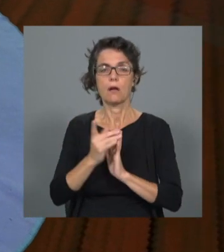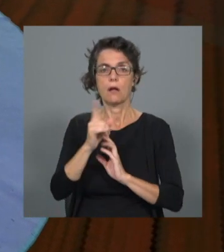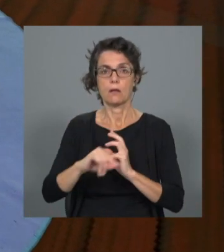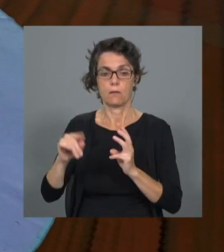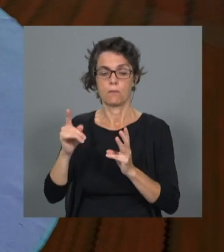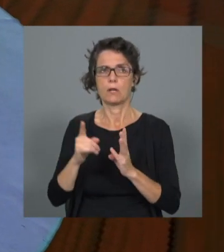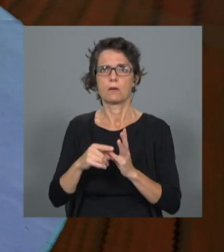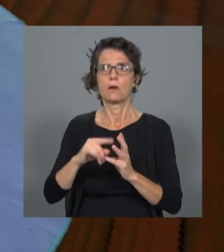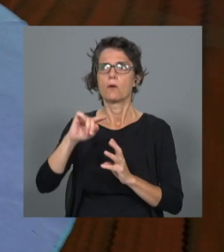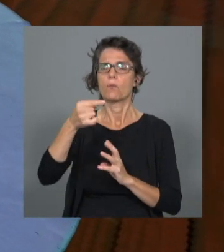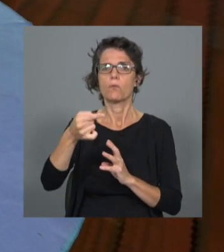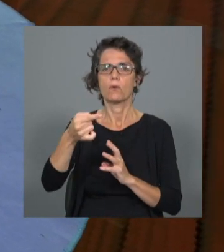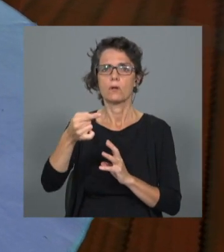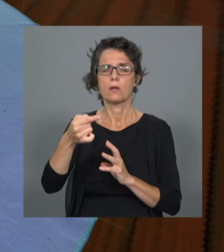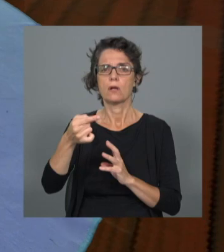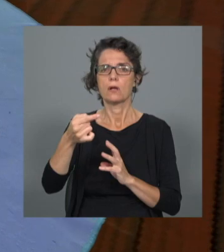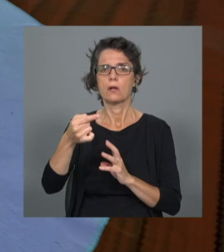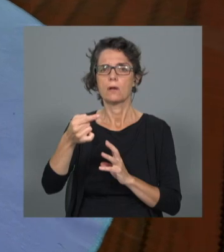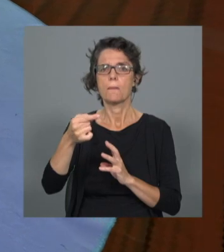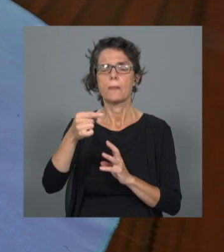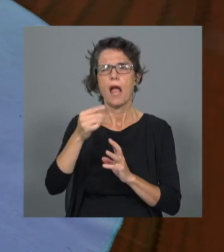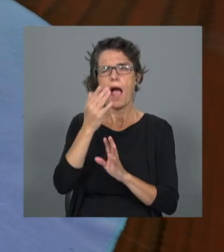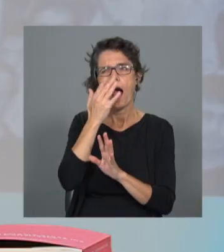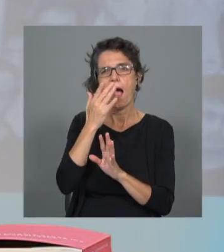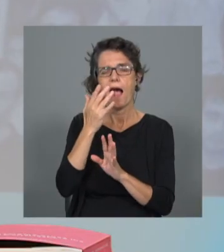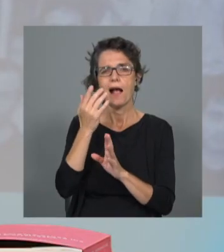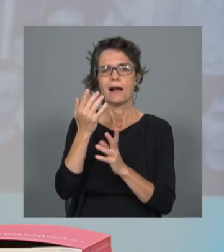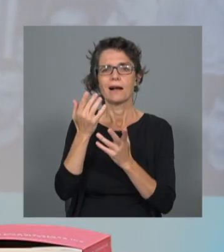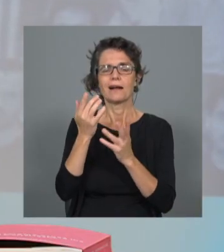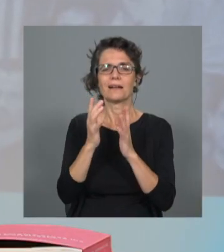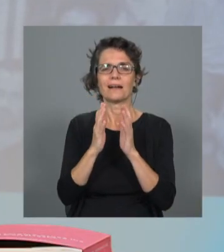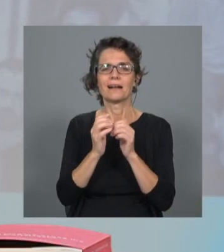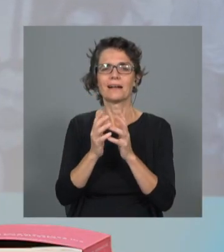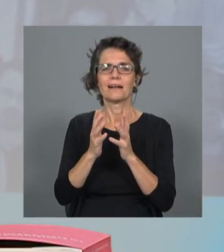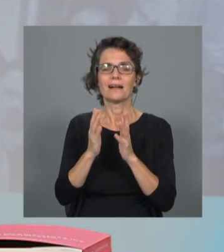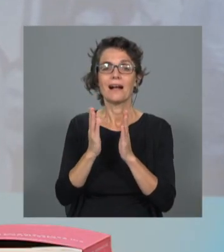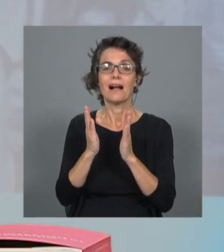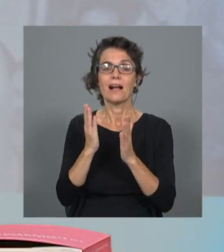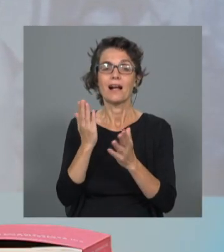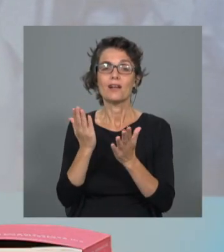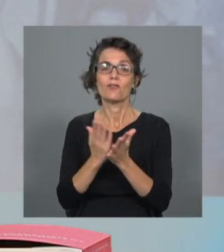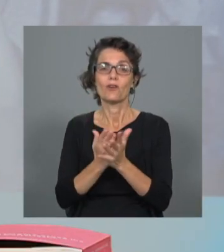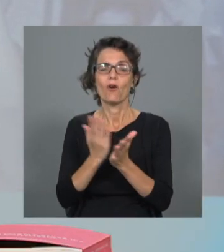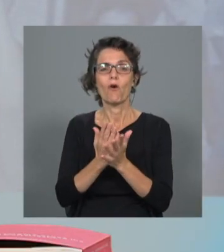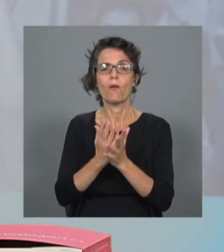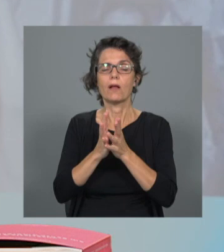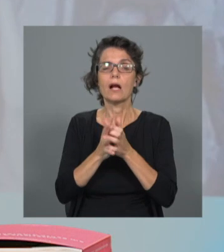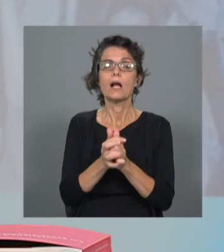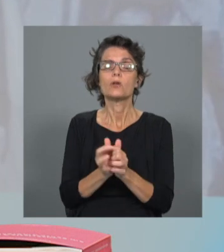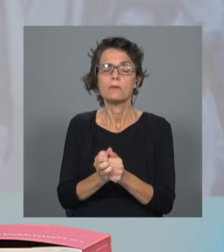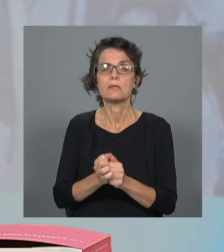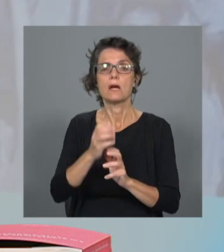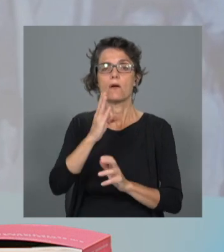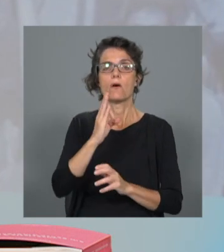outra que está semi-adormecida, que é a Escola de Oração de São José, começou com o Padre Ricardo